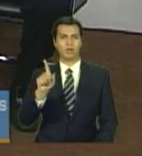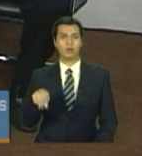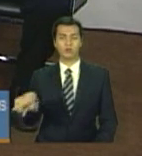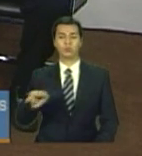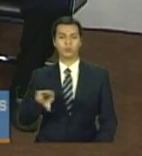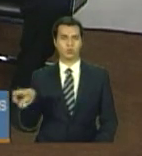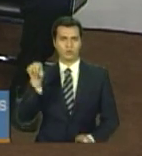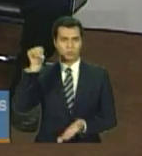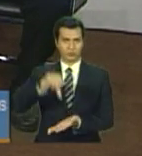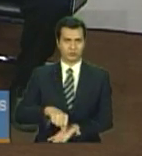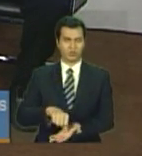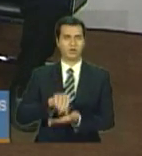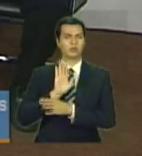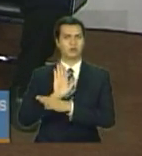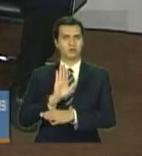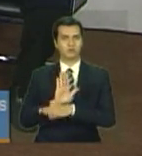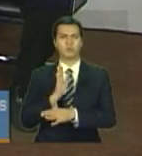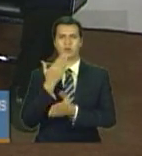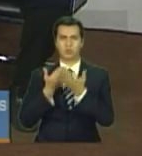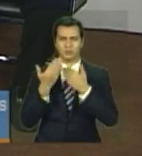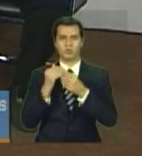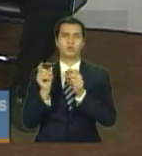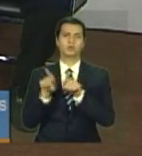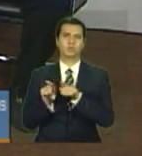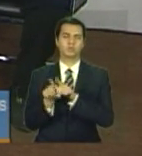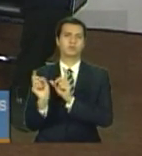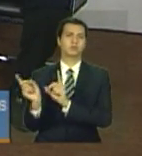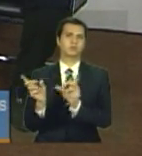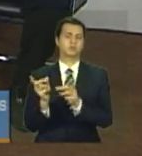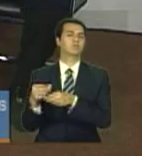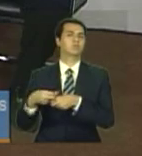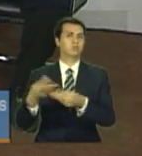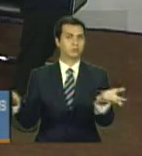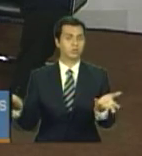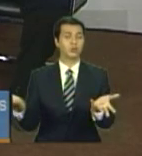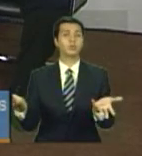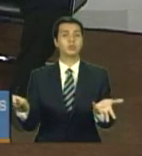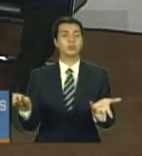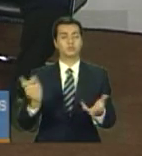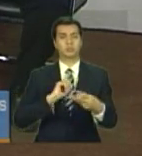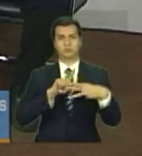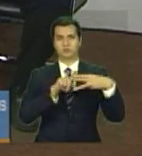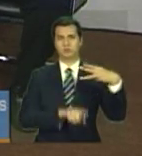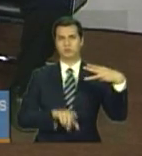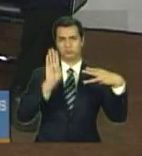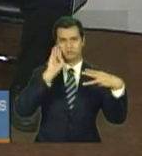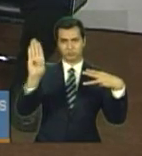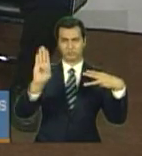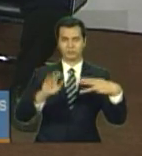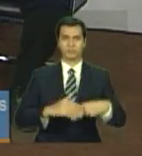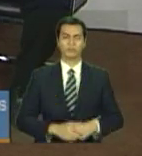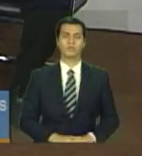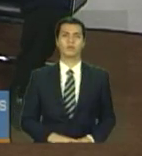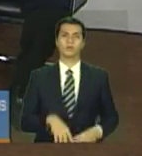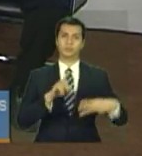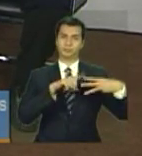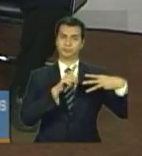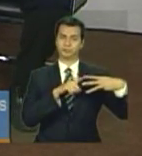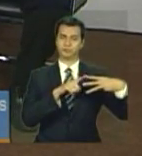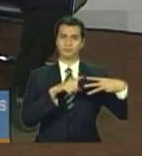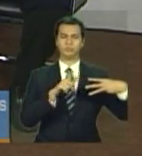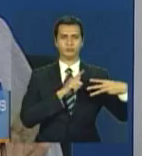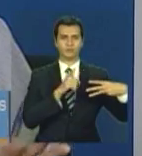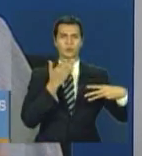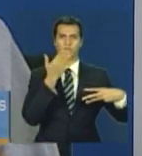unidade de apoio, comercialização e distribuição de alimentos. Então, são basicamente três tipos, né? No caso do primeiro, que oferta refeições,